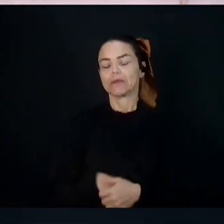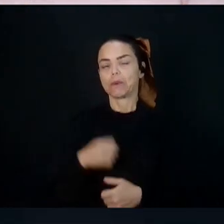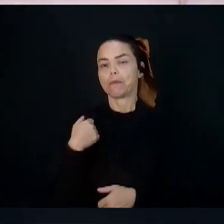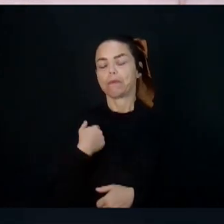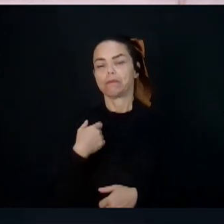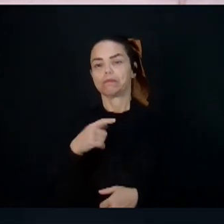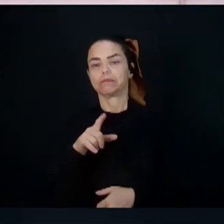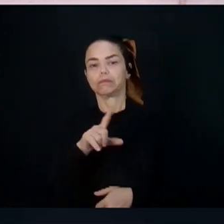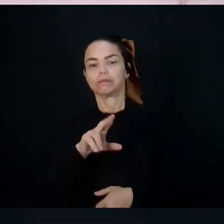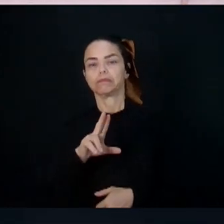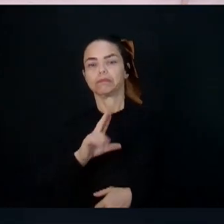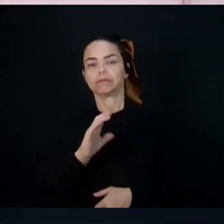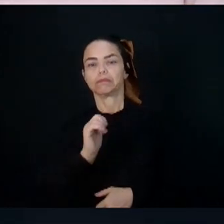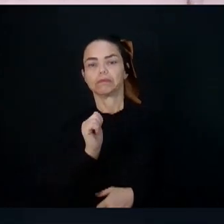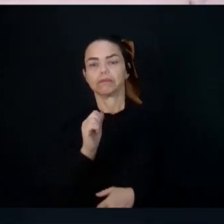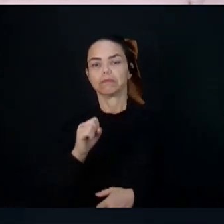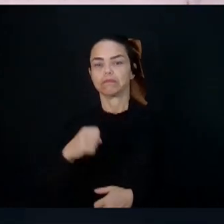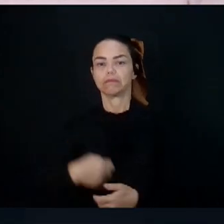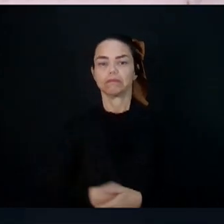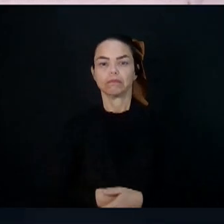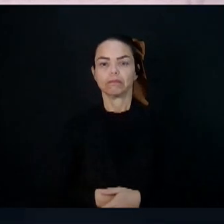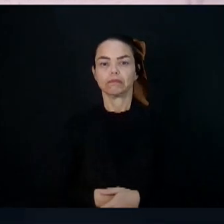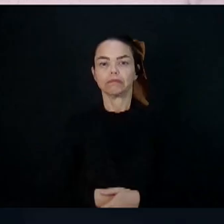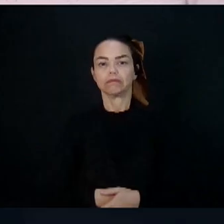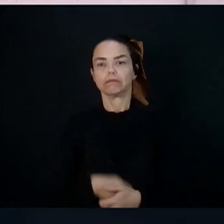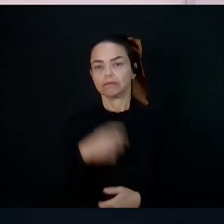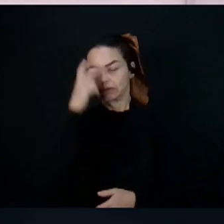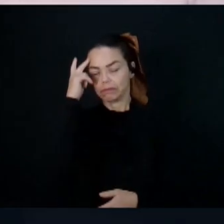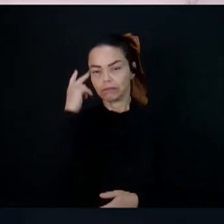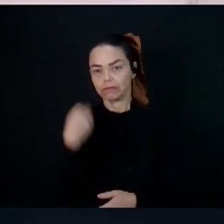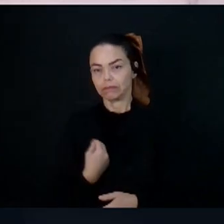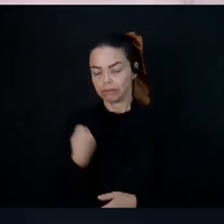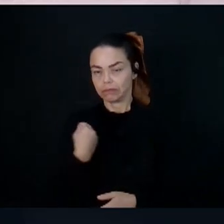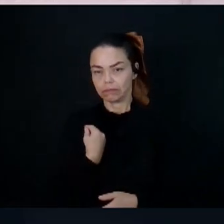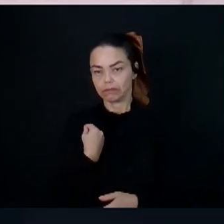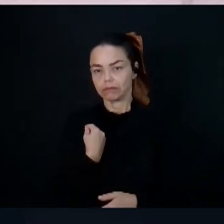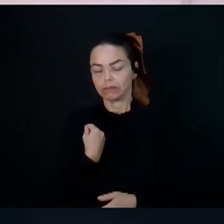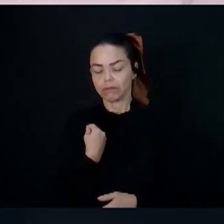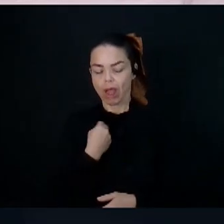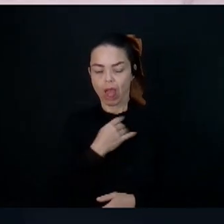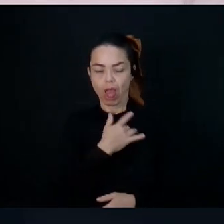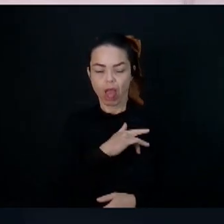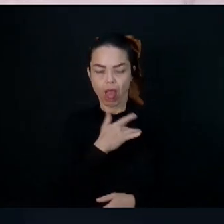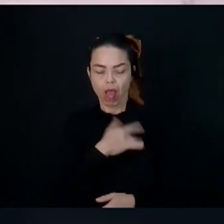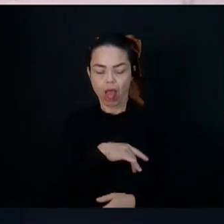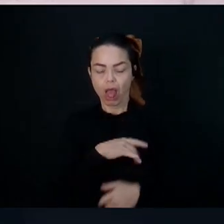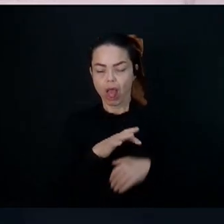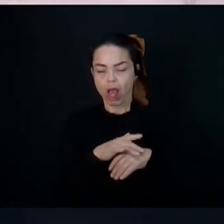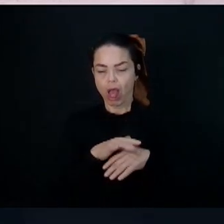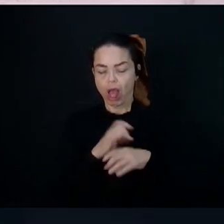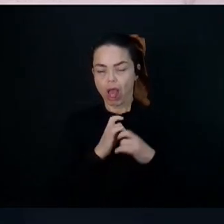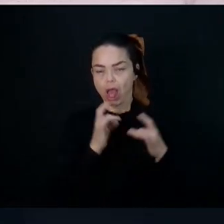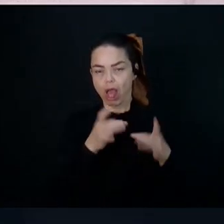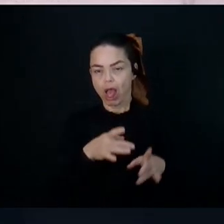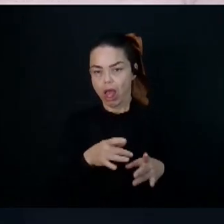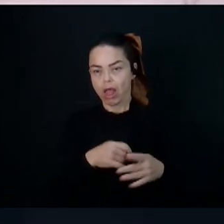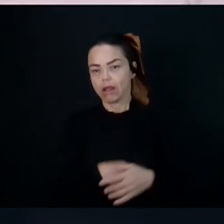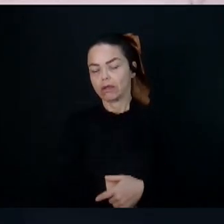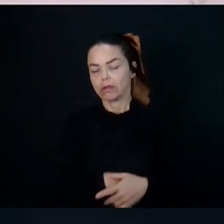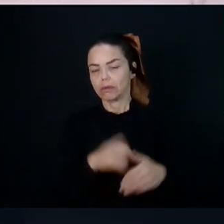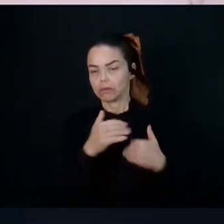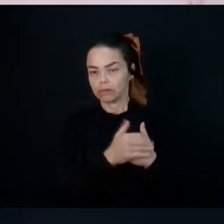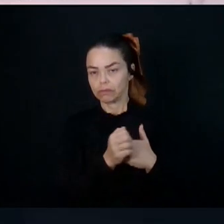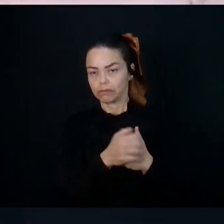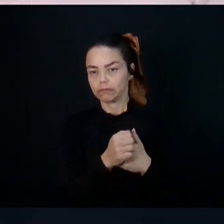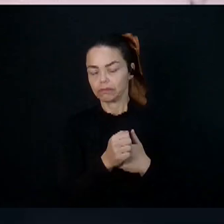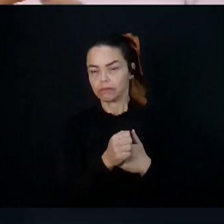Lucas Andrade, de Barão Geraldo. Quando uma pessoa vive se colocando como frágil, doente ou abandonada, a família deve acolher ou impor